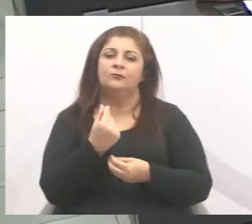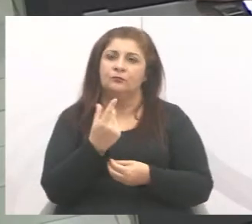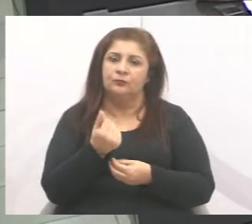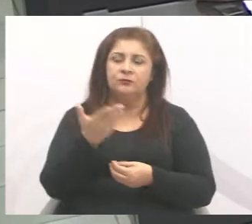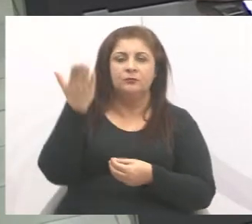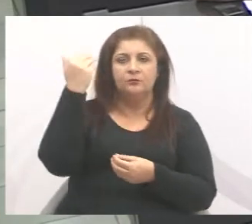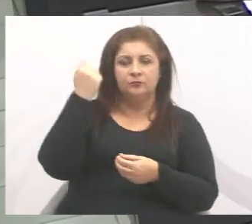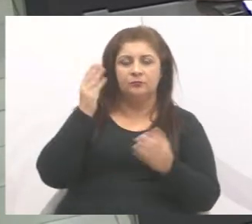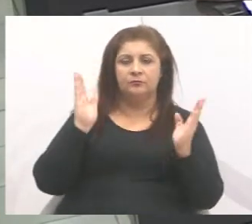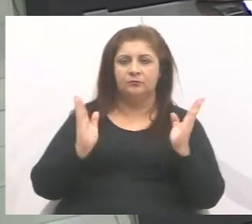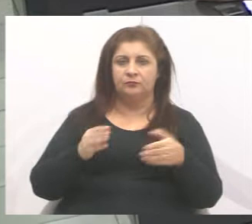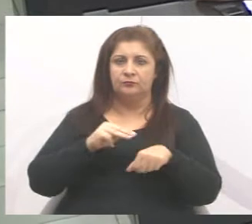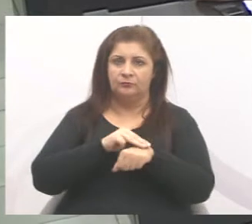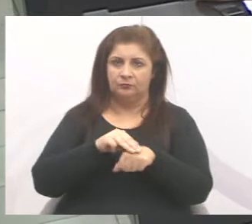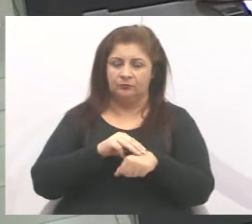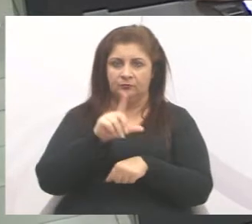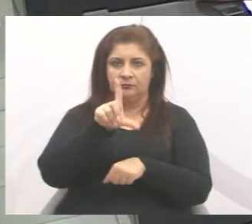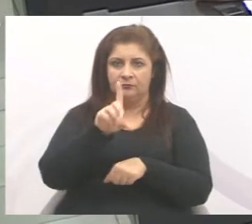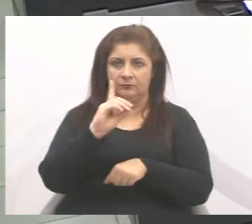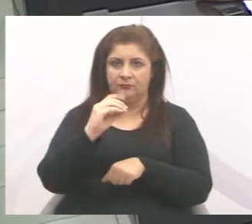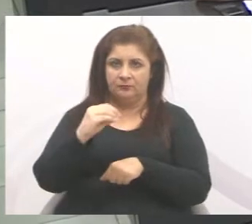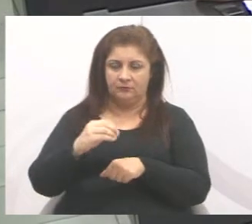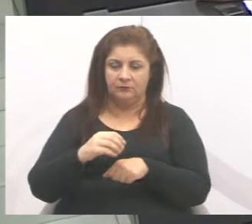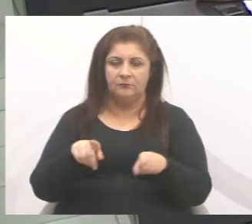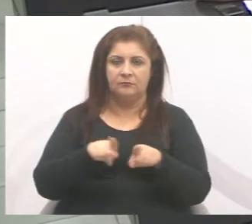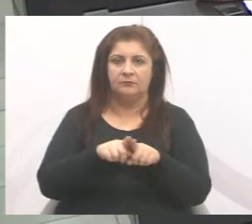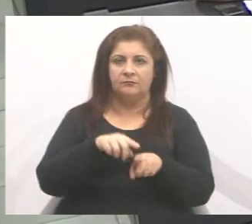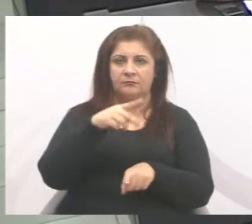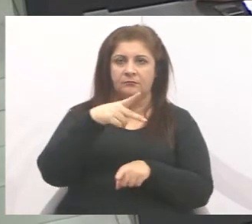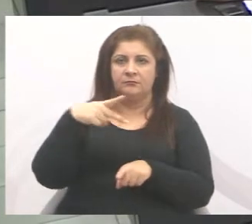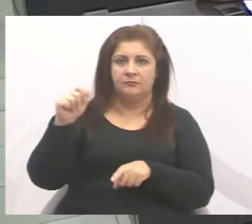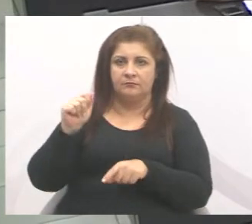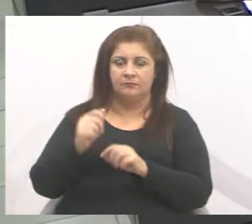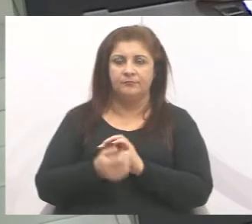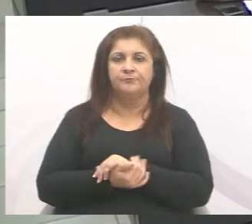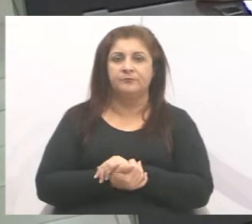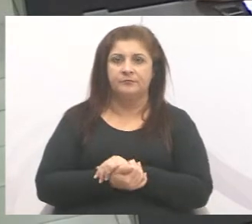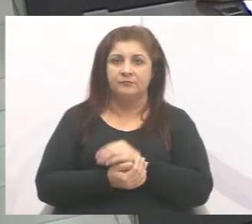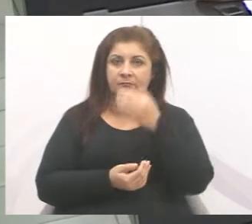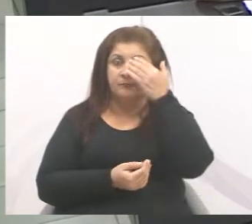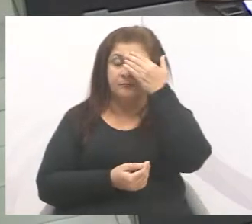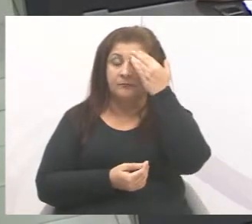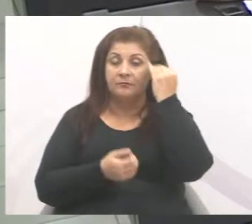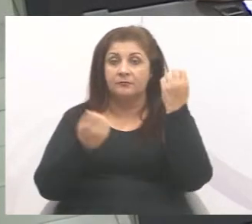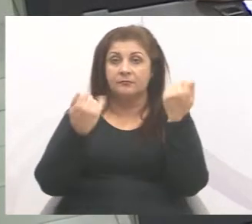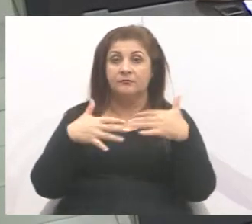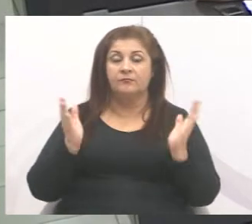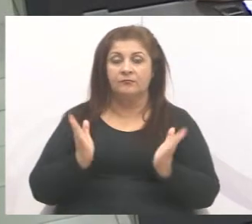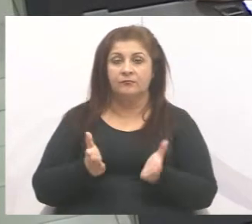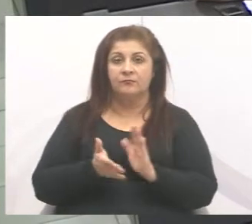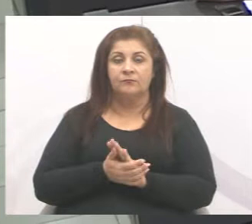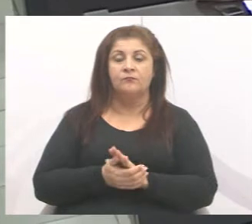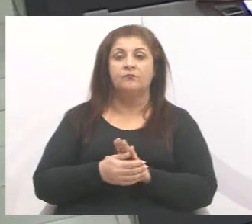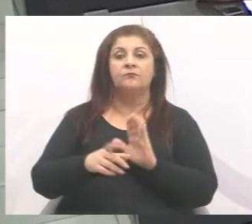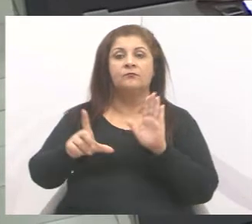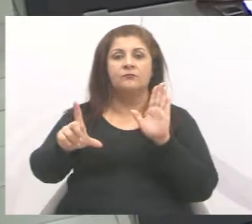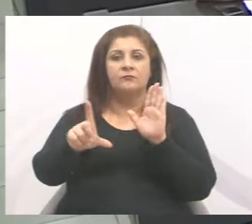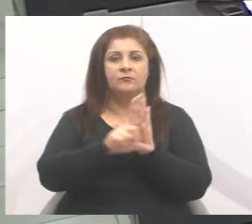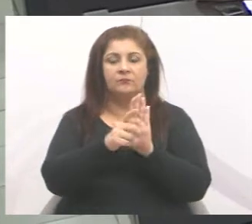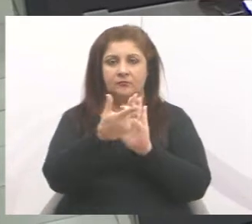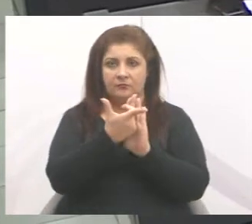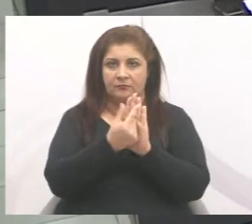e discutidos na LDO e no PPA. Então, hoje a gente está falando da Lei Orçamentária